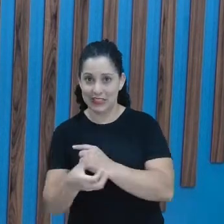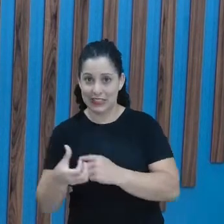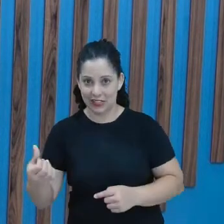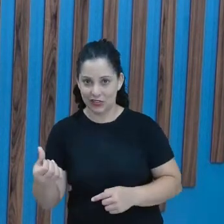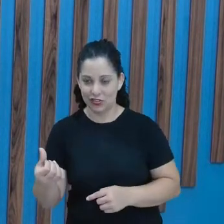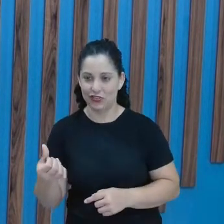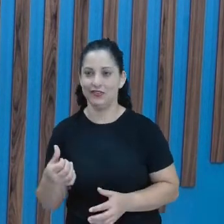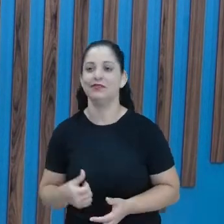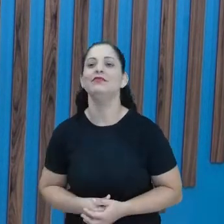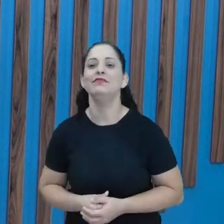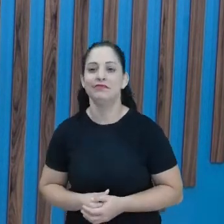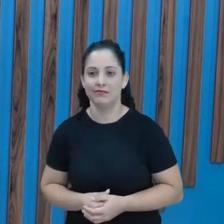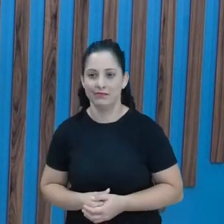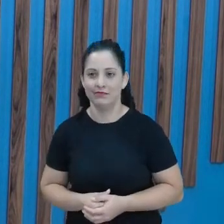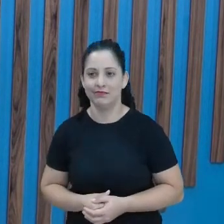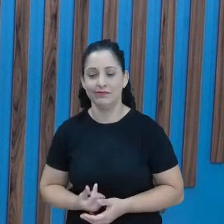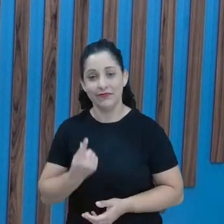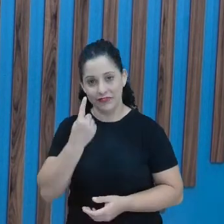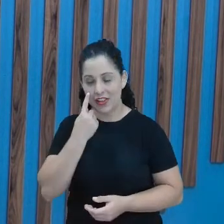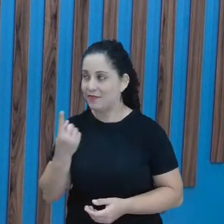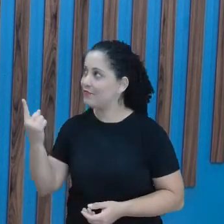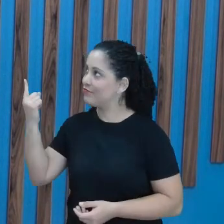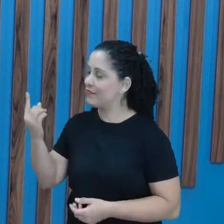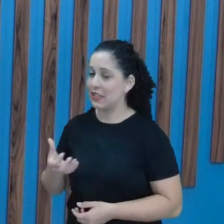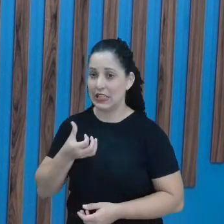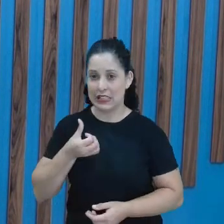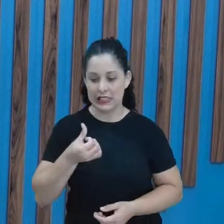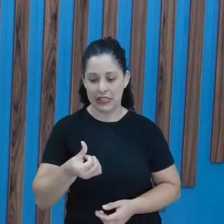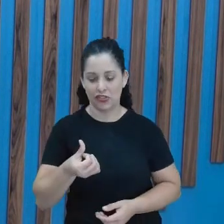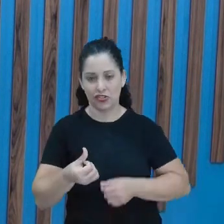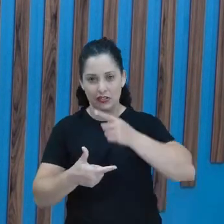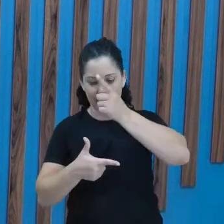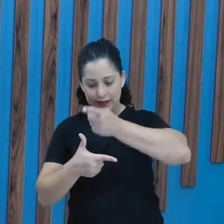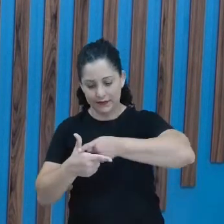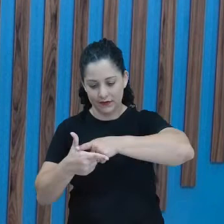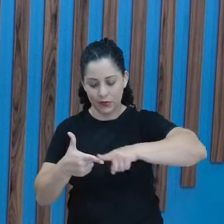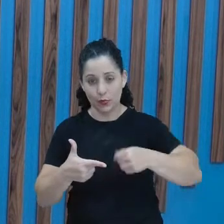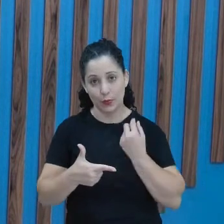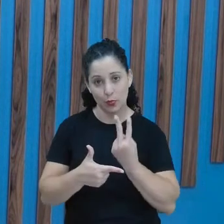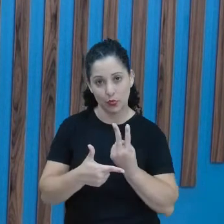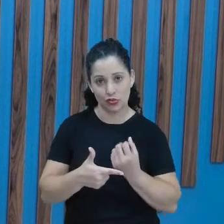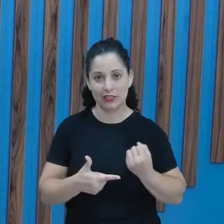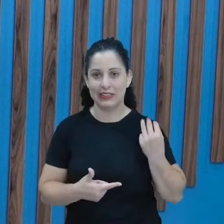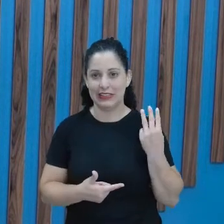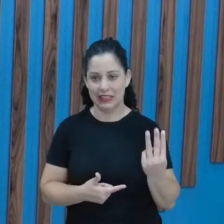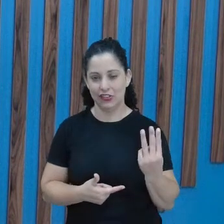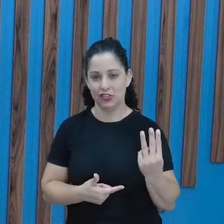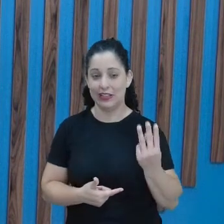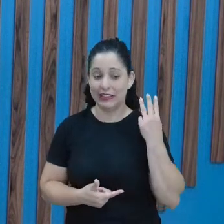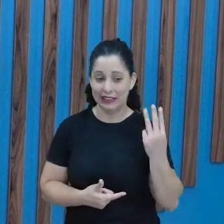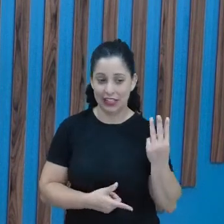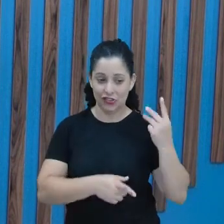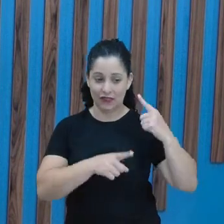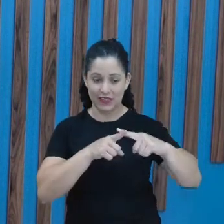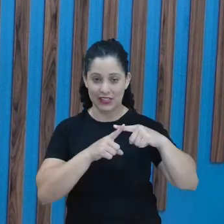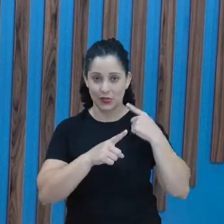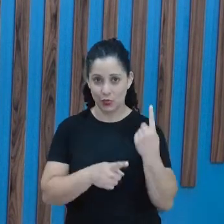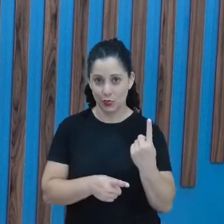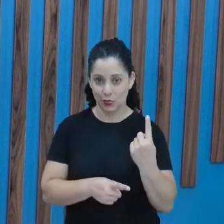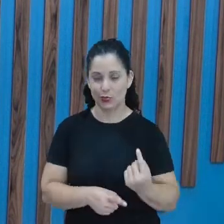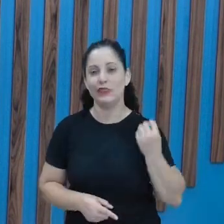Pra ficar igual ao denominador. Eu vou pegar aqui, ó. O 6 é 6 dividido por 2 dá 3. 3 vezes 1, 3.